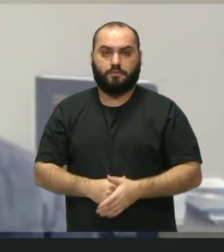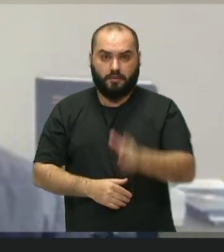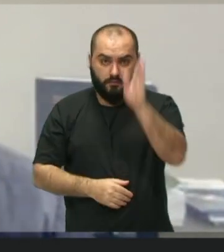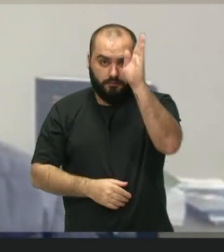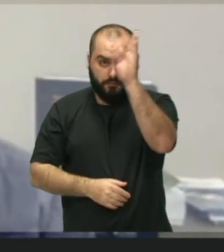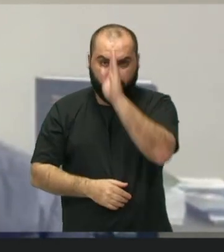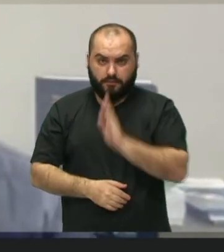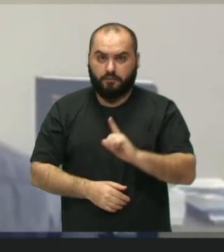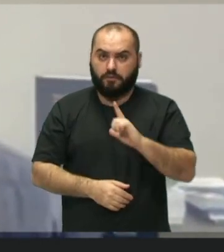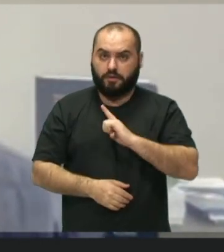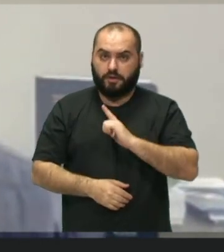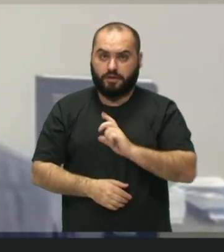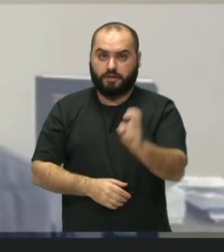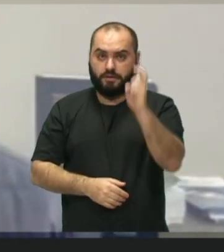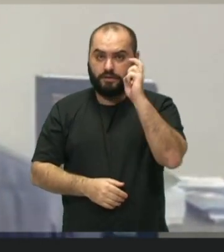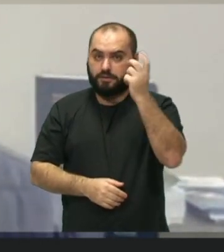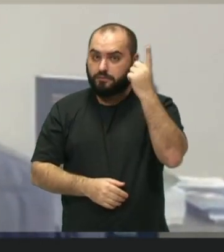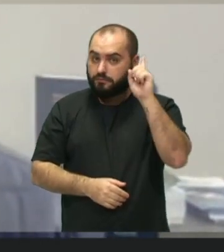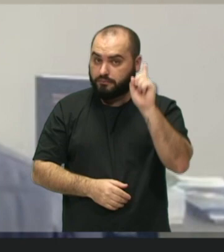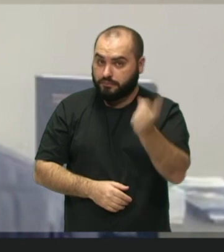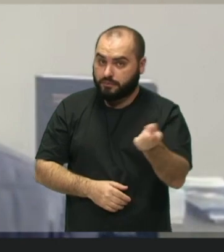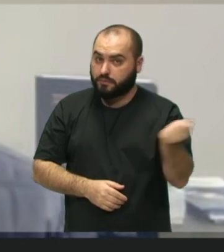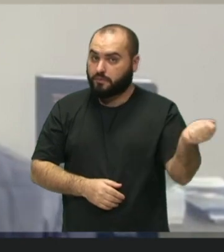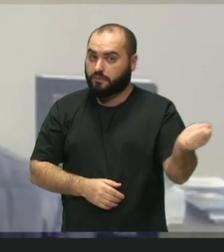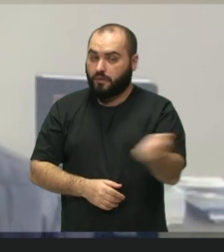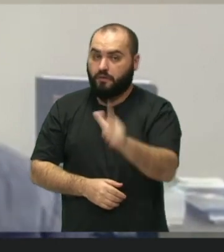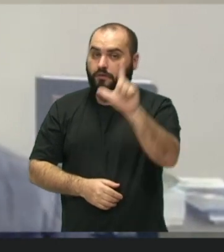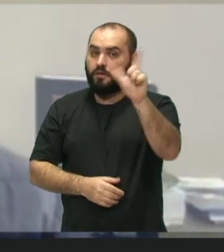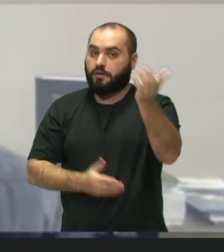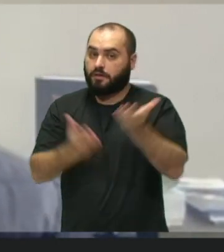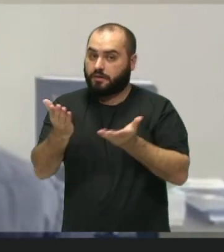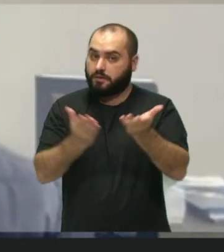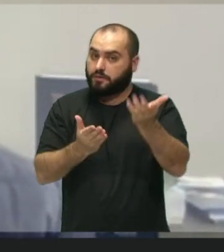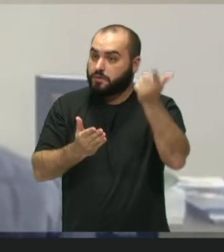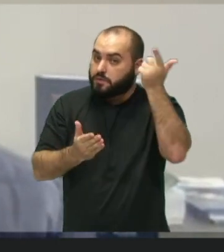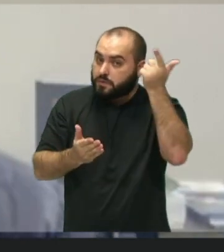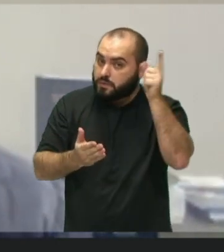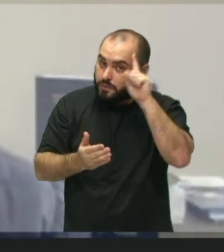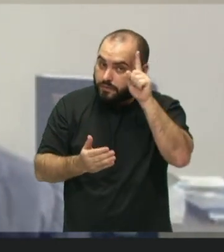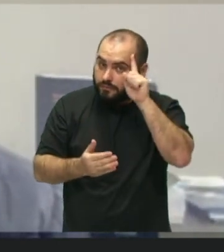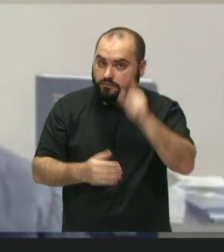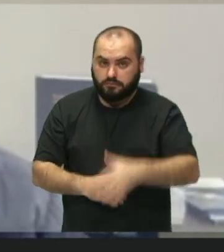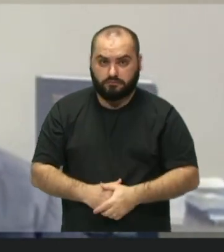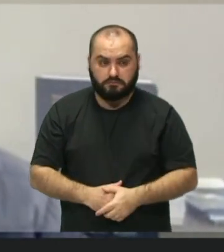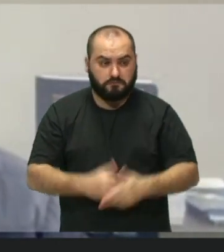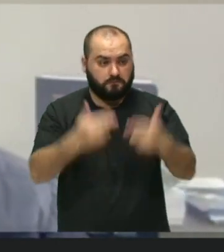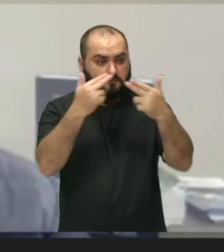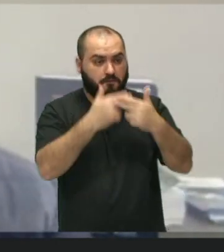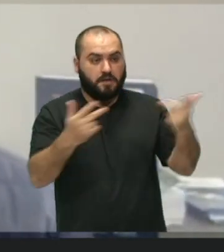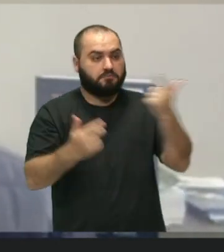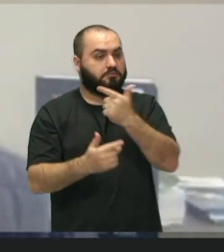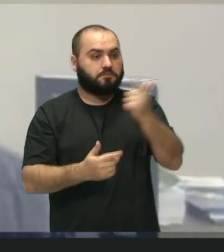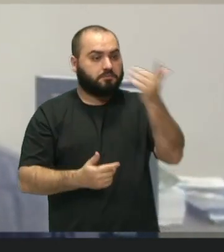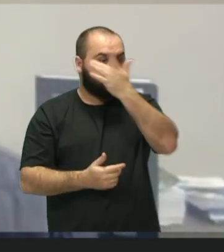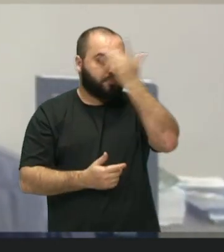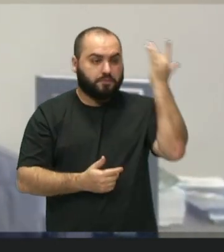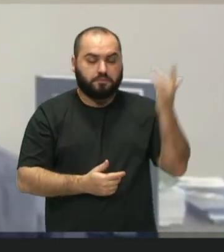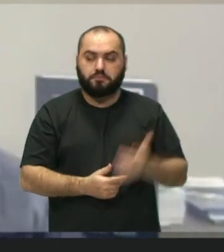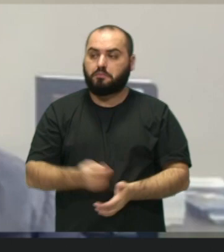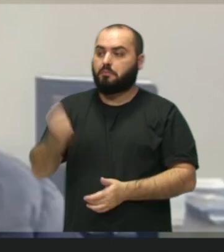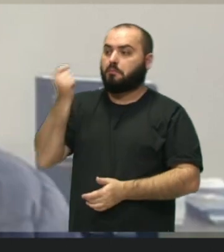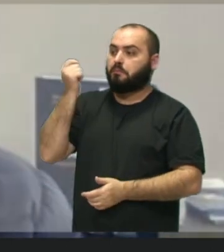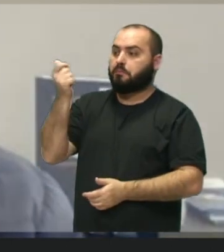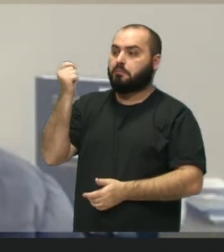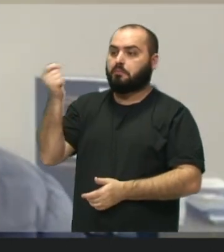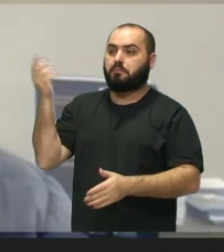5.000 novas licitações publicadas todos os dias e muitas licitações desertas, licitações com poucos participantes